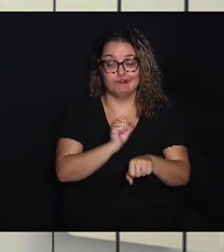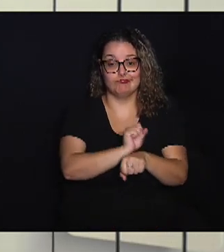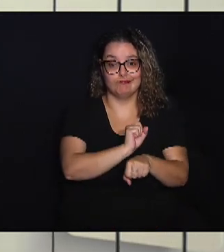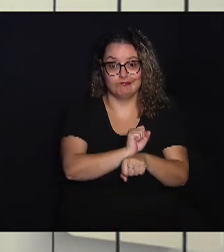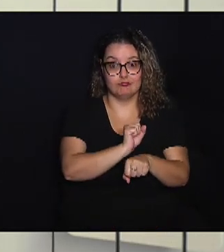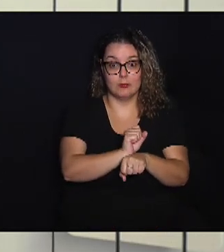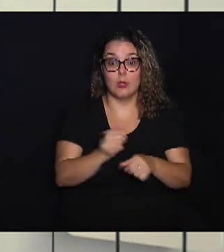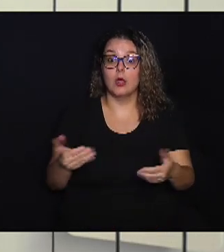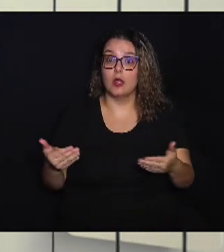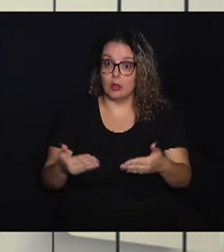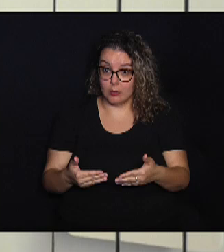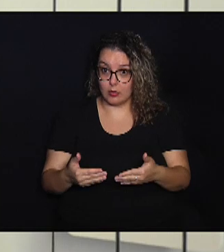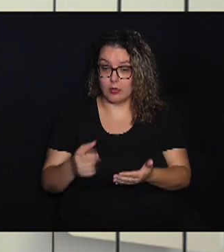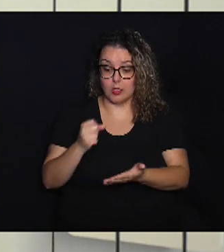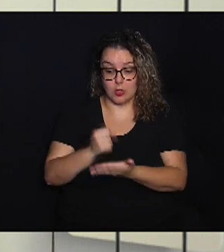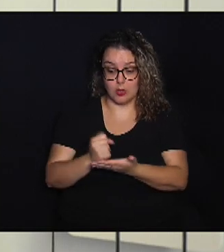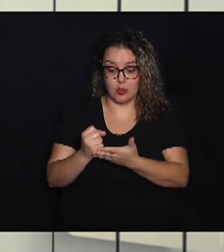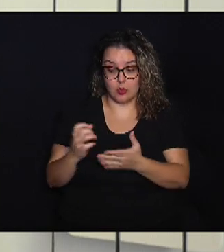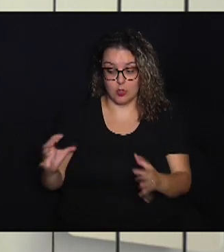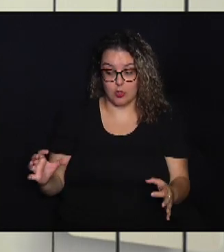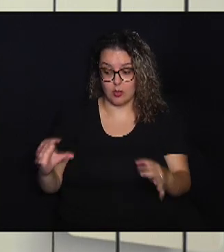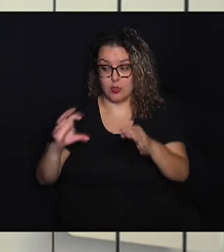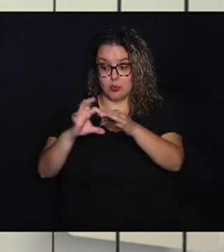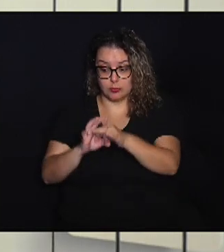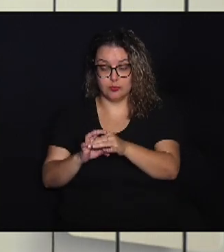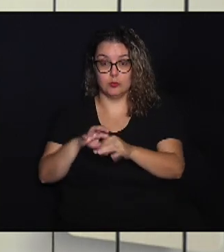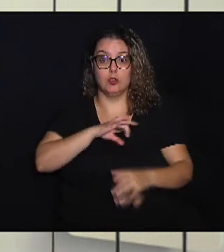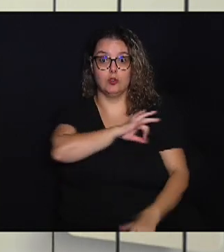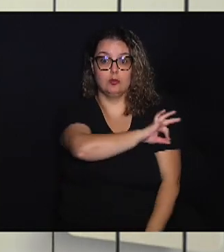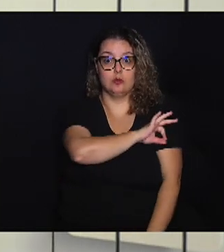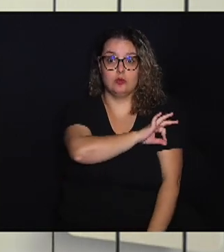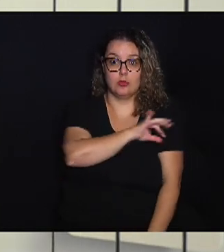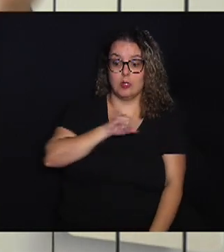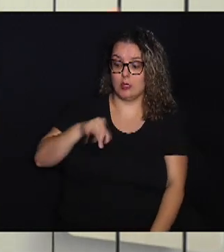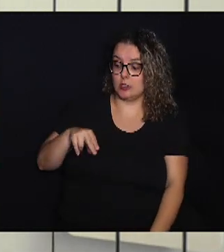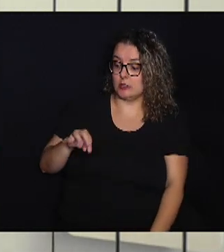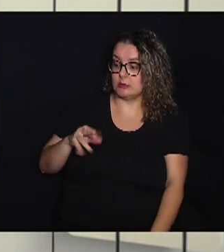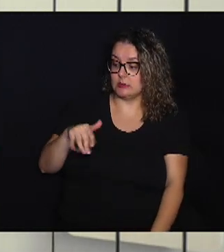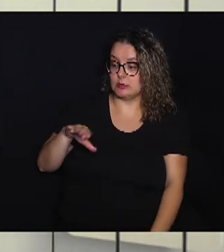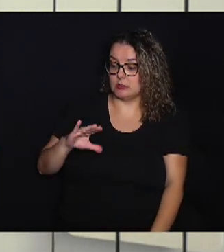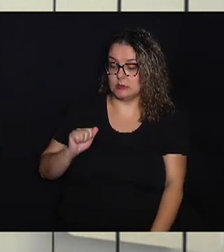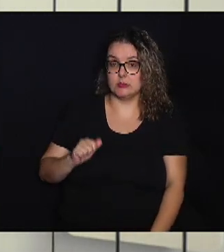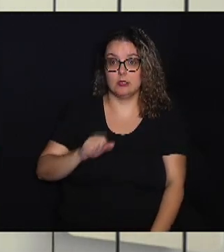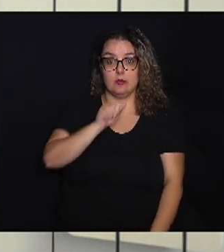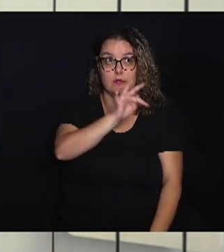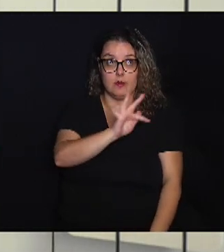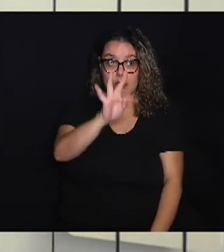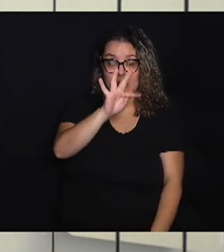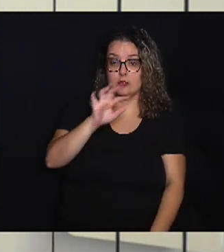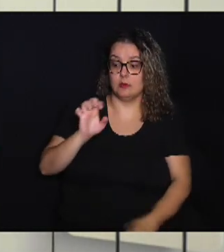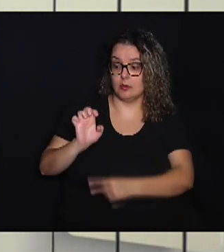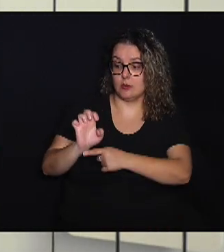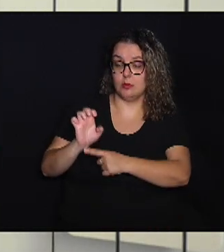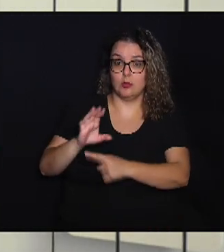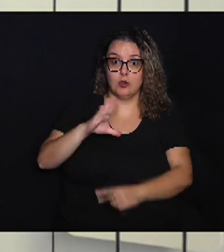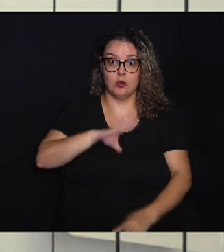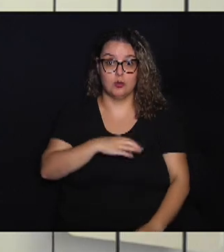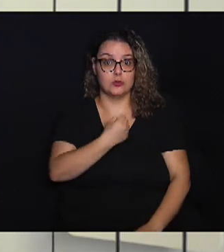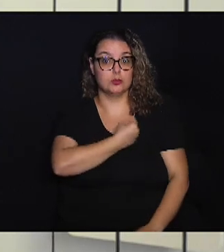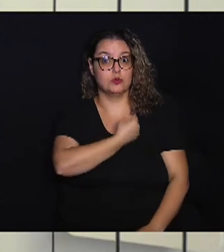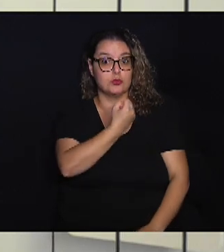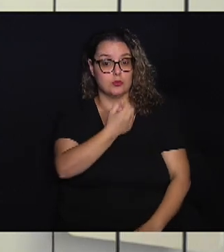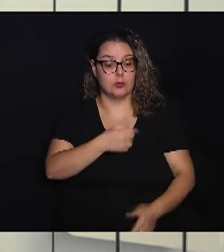com um convênio firmado pela Prefeitura com as instâncias federal, estadual, municipal, o número de